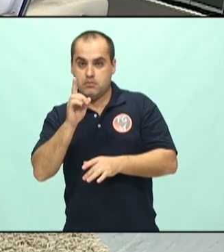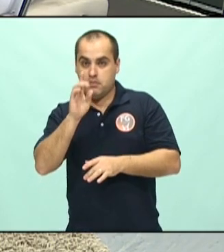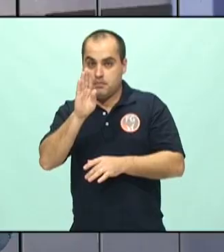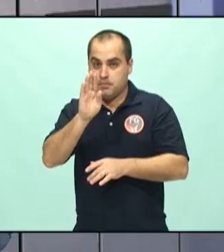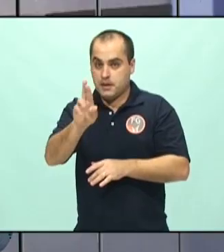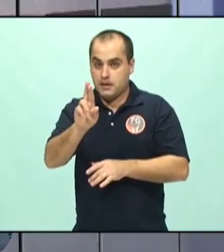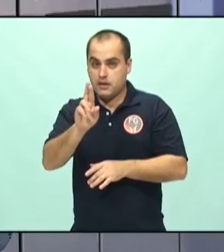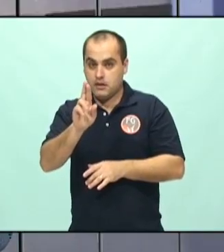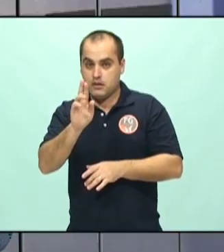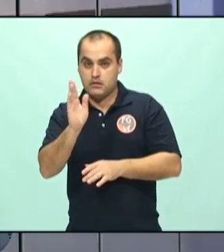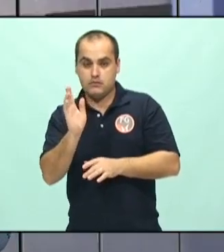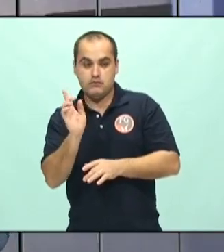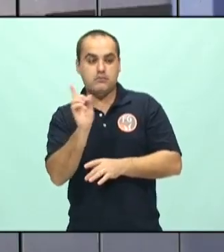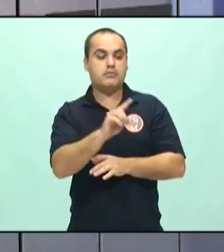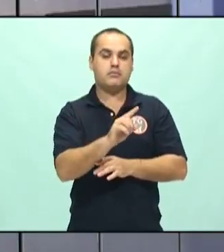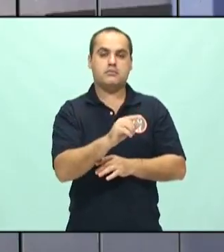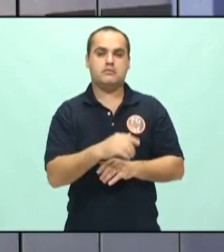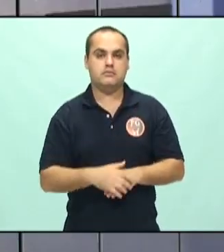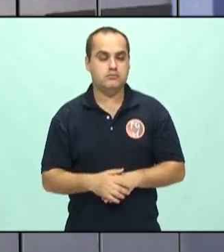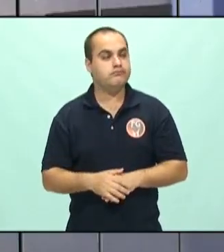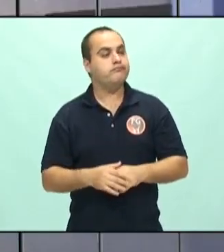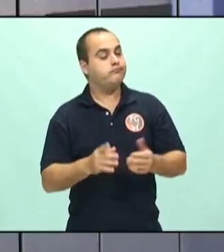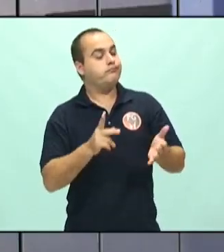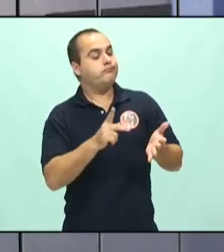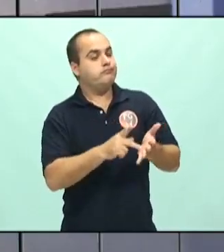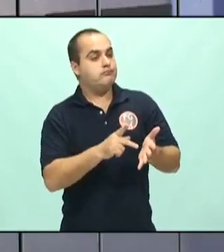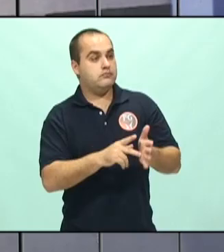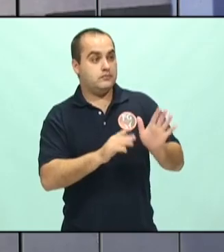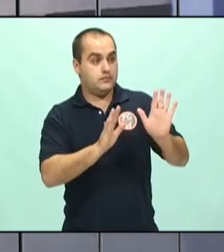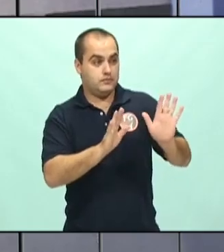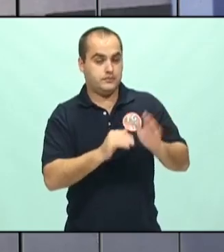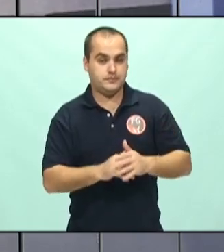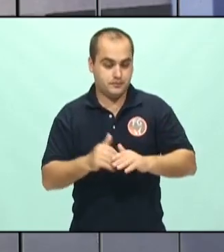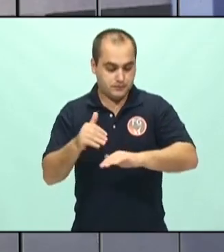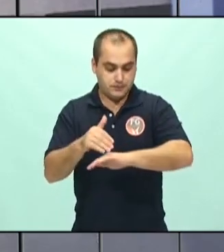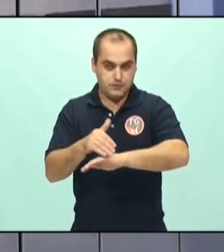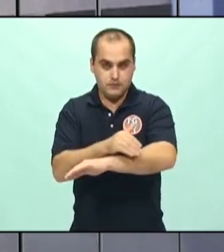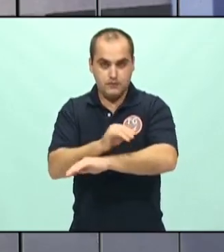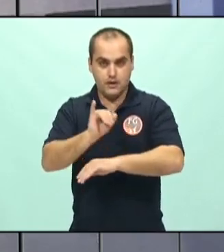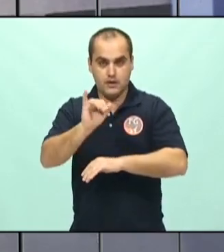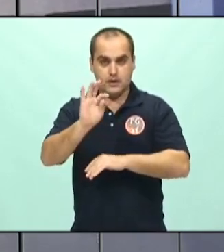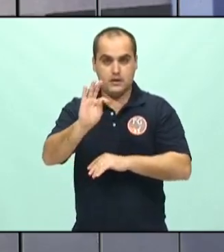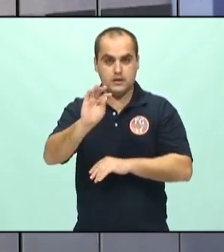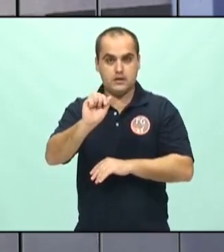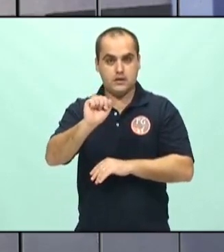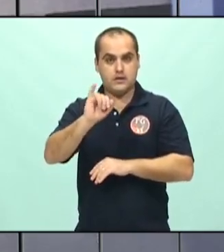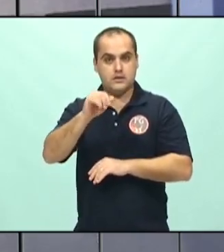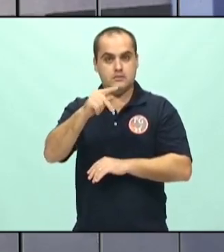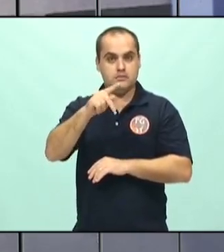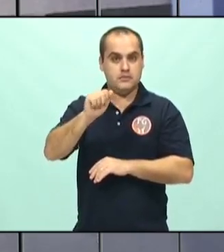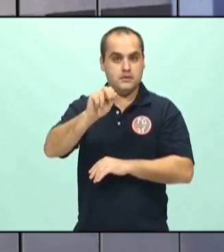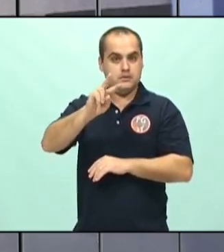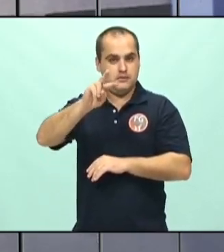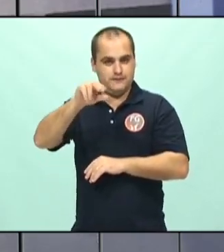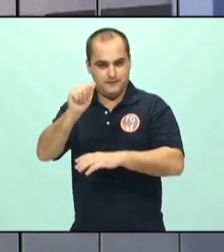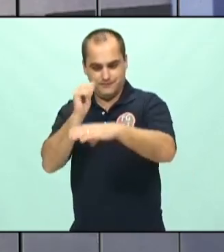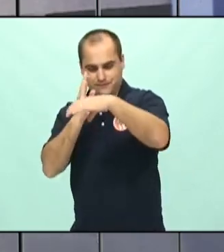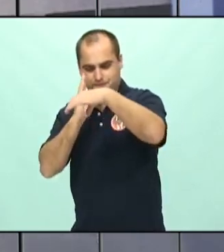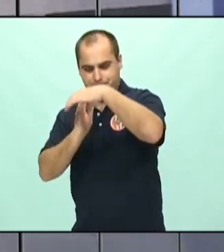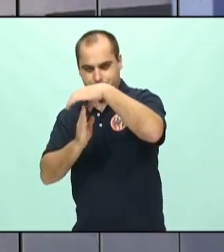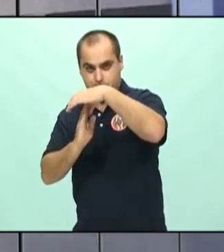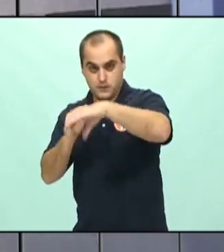pouco ela não vai suportar mais é uma ida e volta porque pelo crescimento que está tendo das dos prédios está tendo a ler